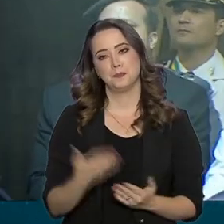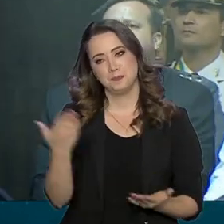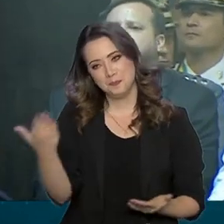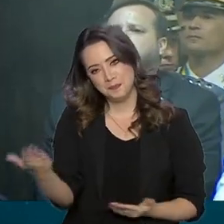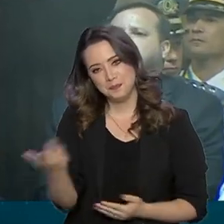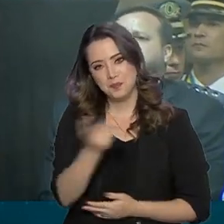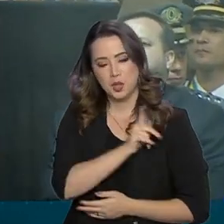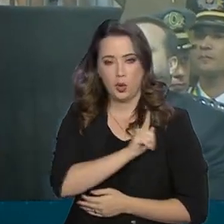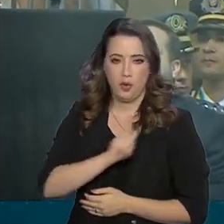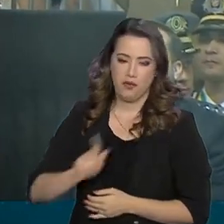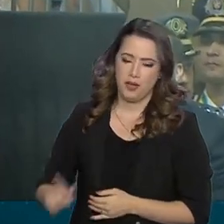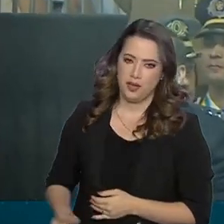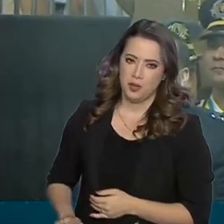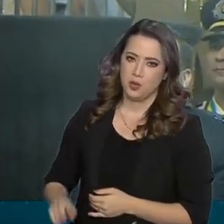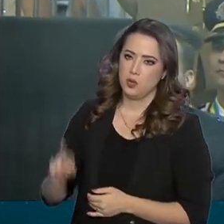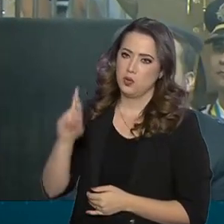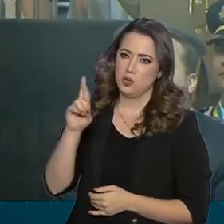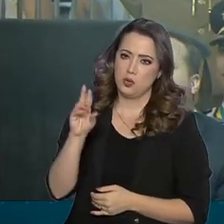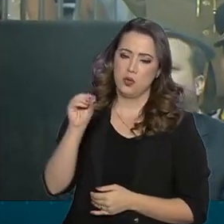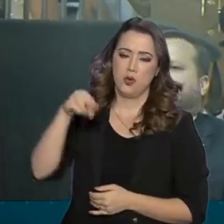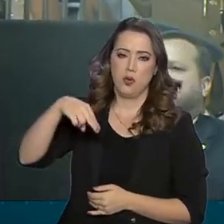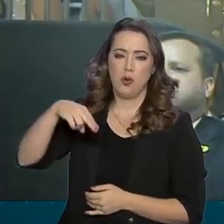governador Ronaldo Caiado,